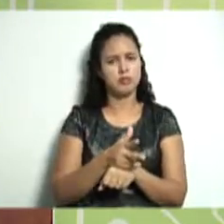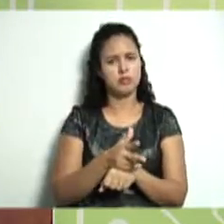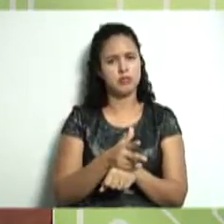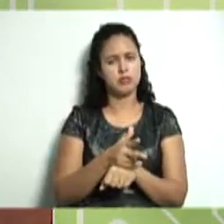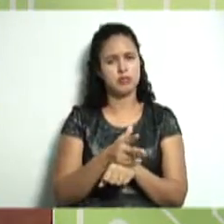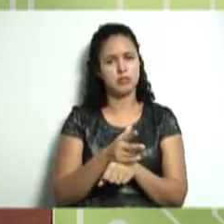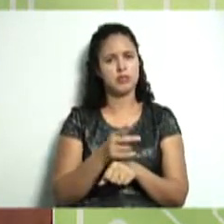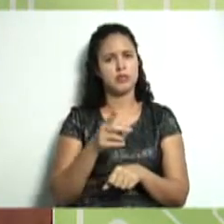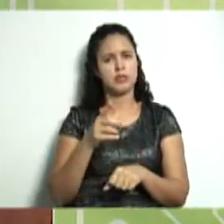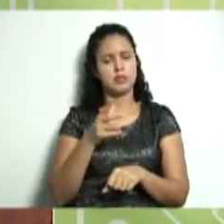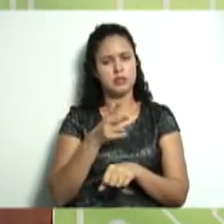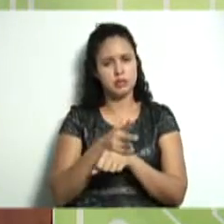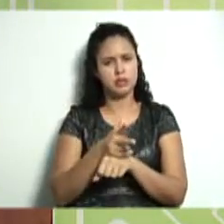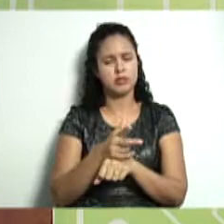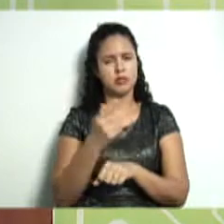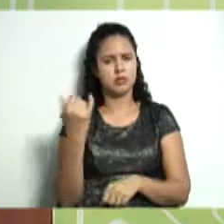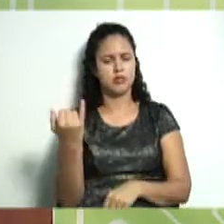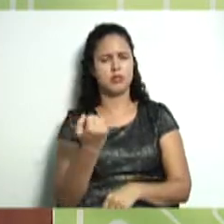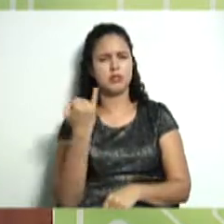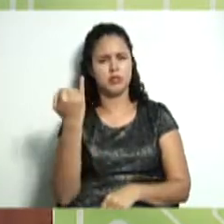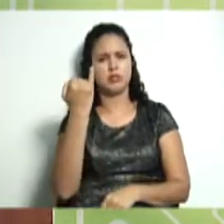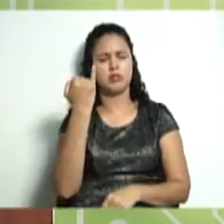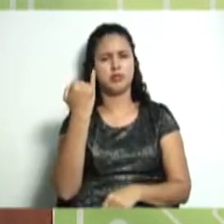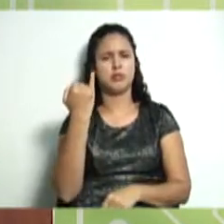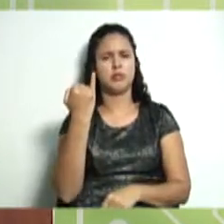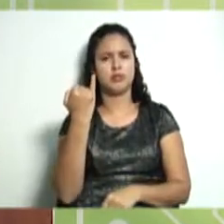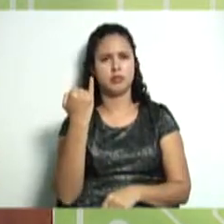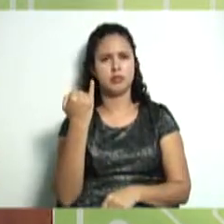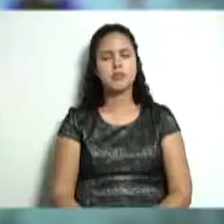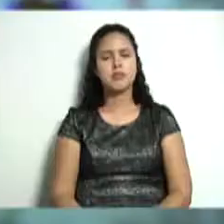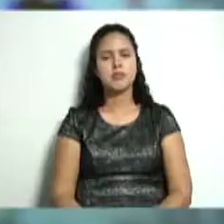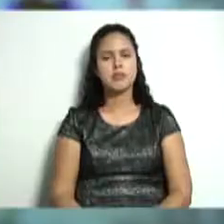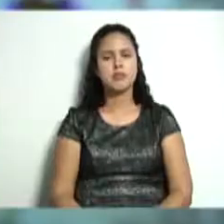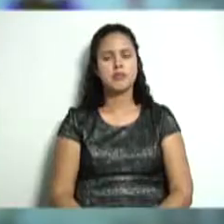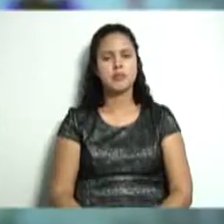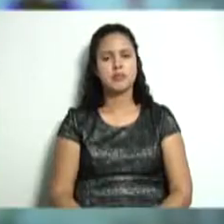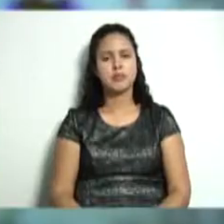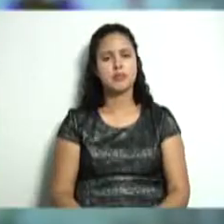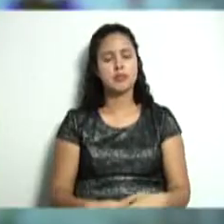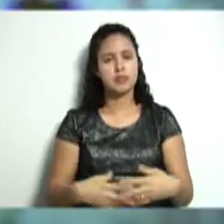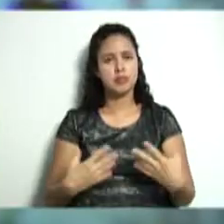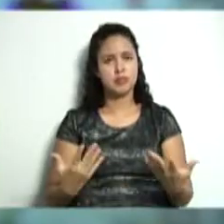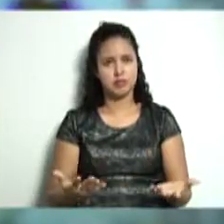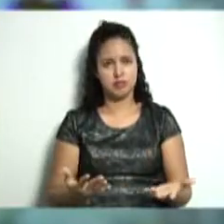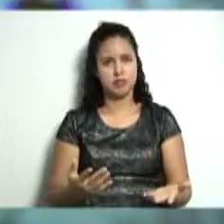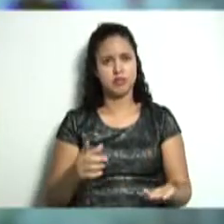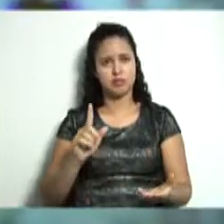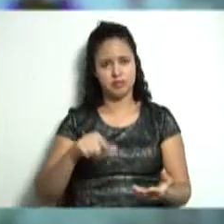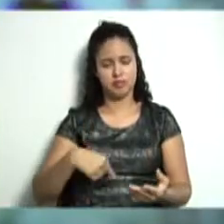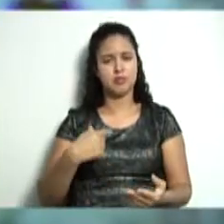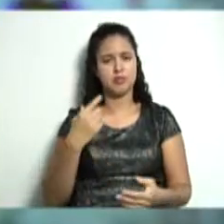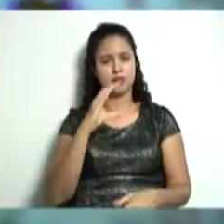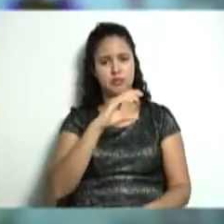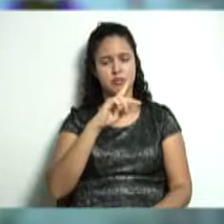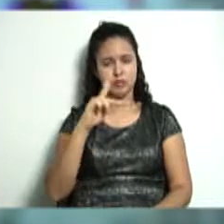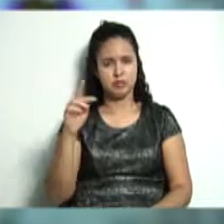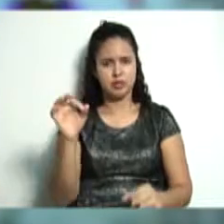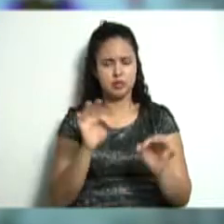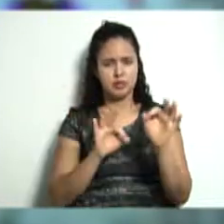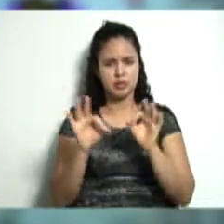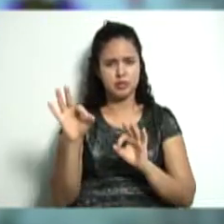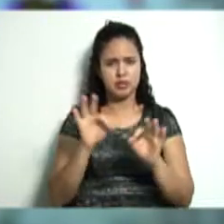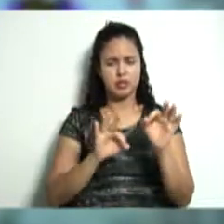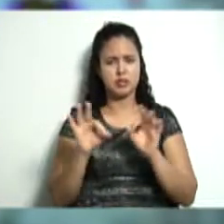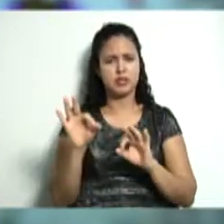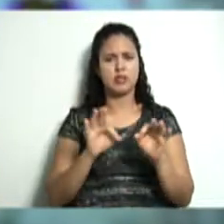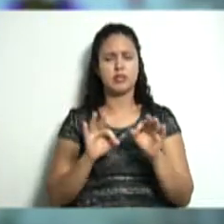externa, um vídeo bem interessante e a gente volta já já. A principal vantagem de uma cooperativa é a organização do